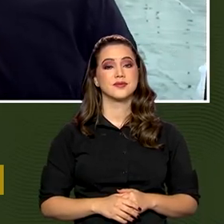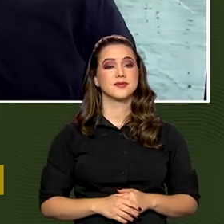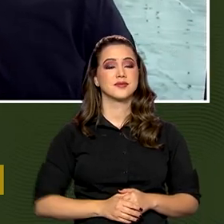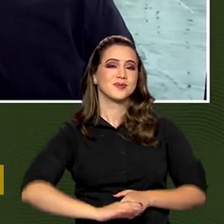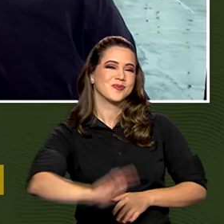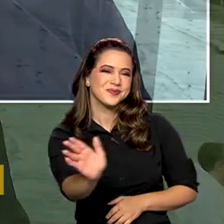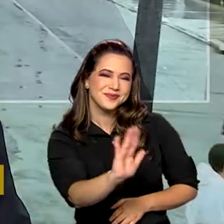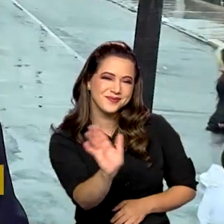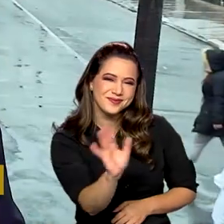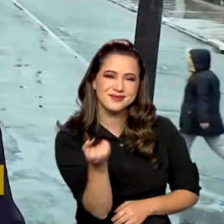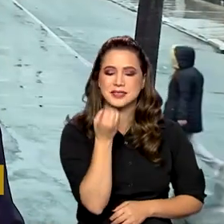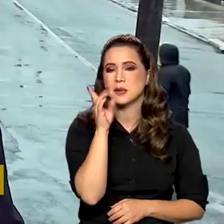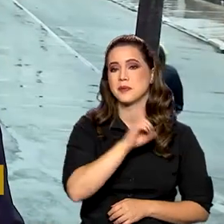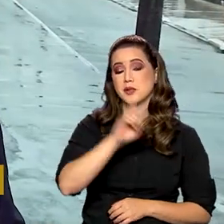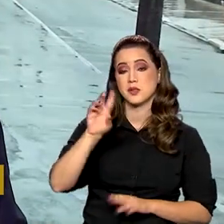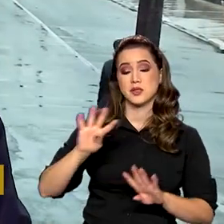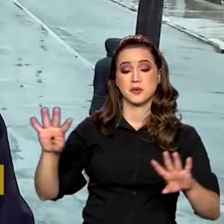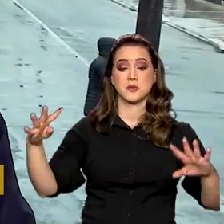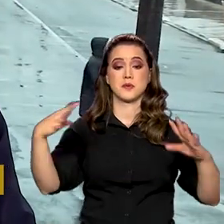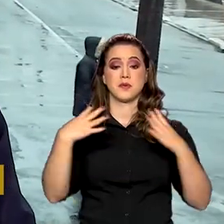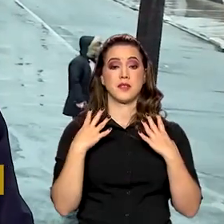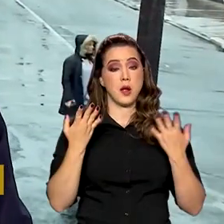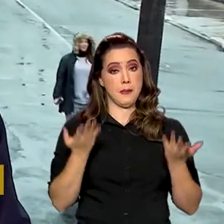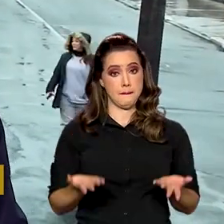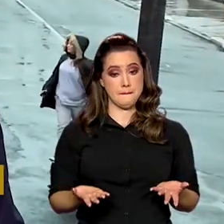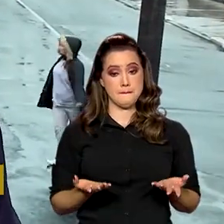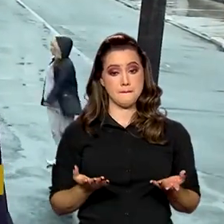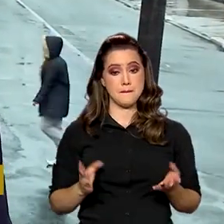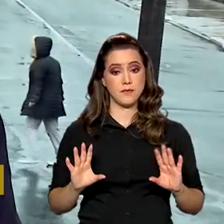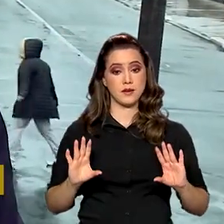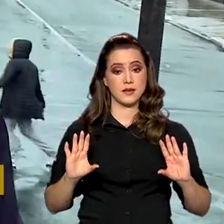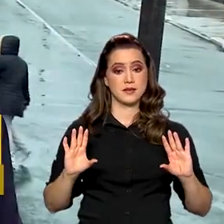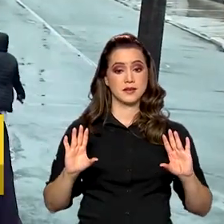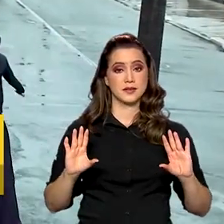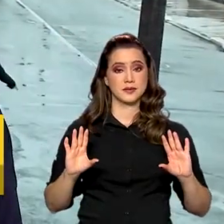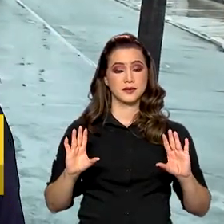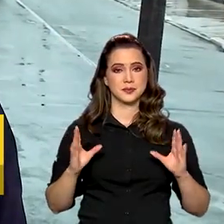Bom dia, Cláudia. Bom dia a todos que nos assistem. A comemoração.